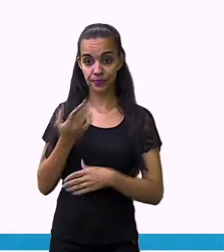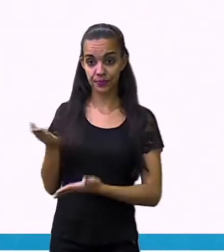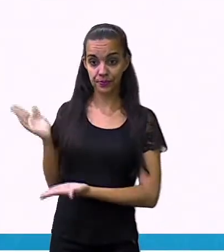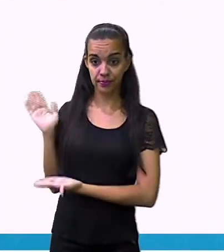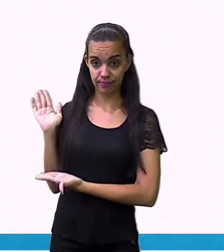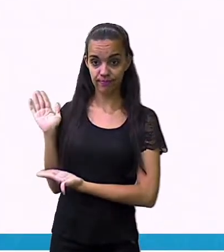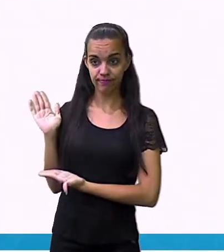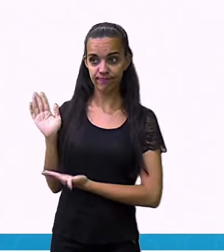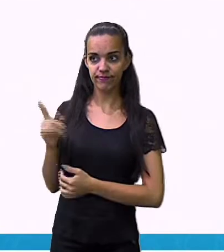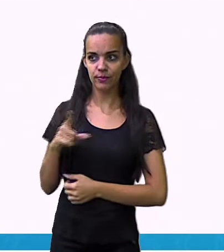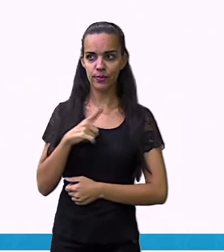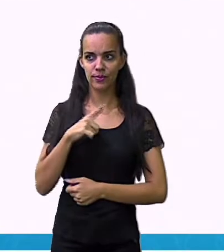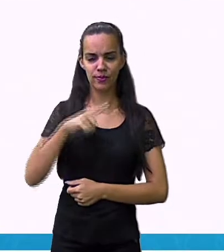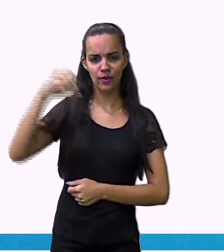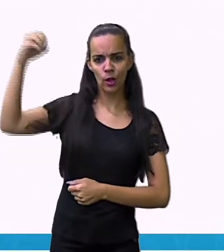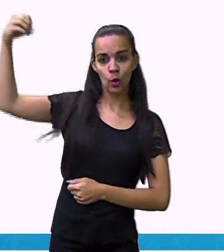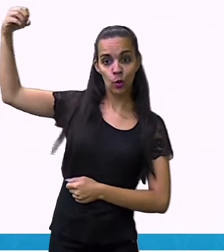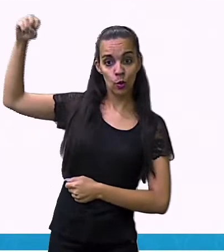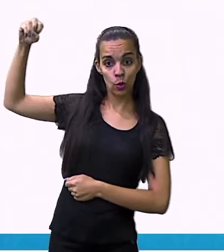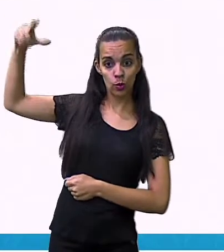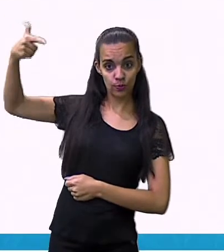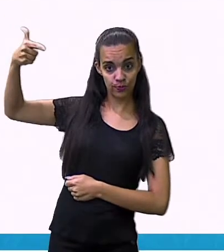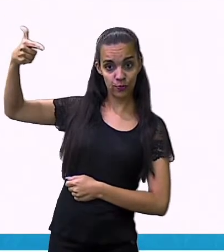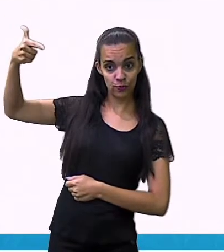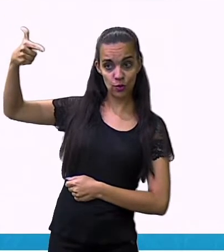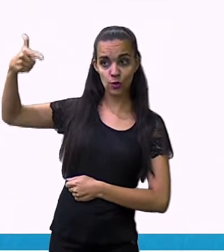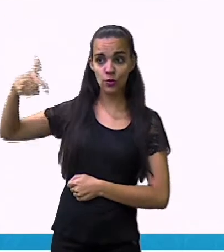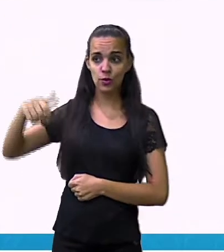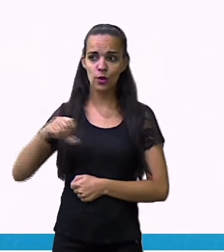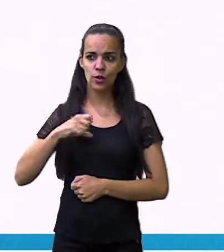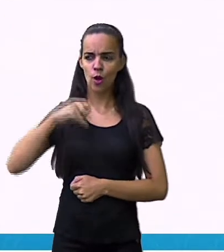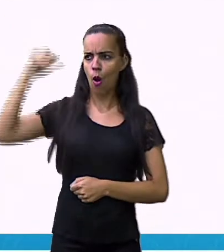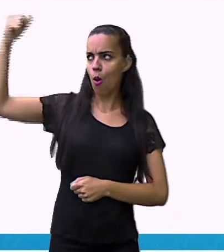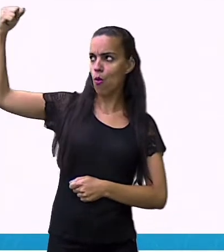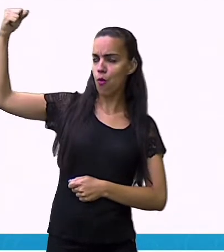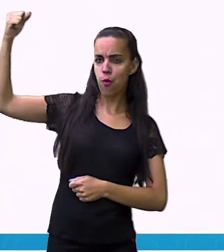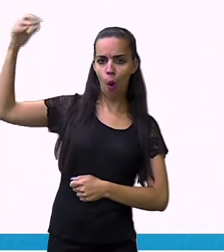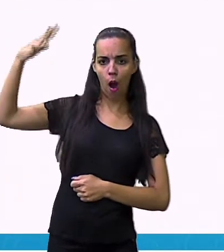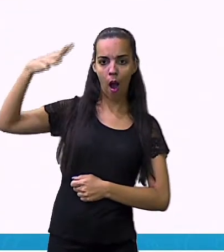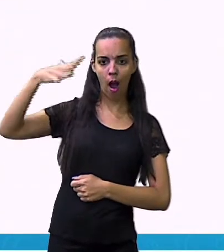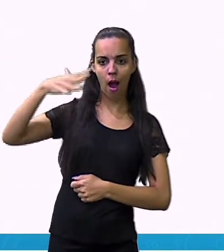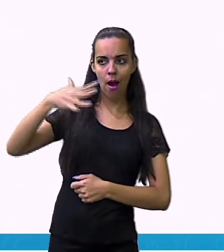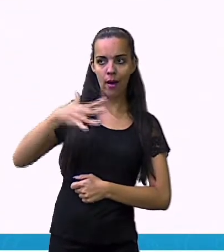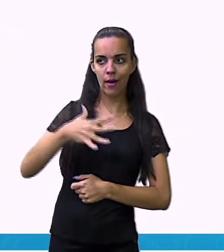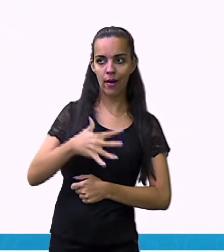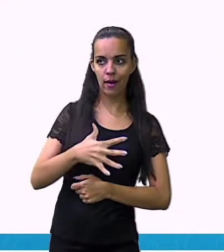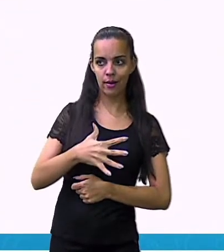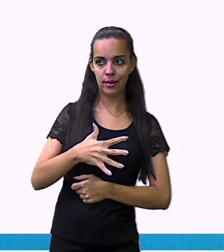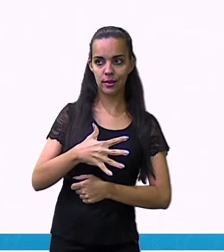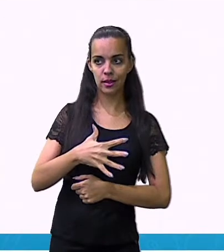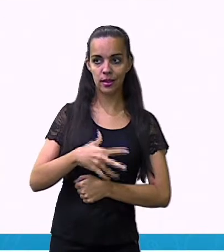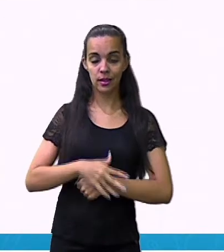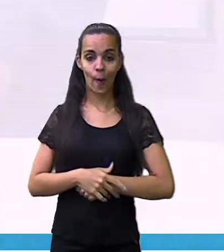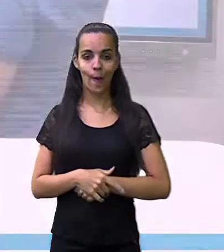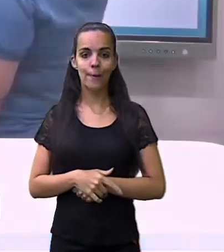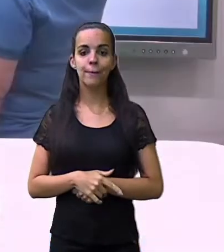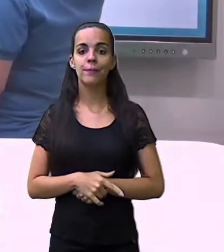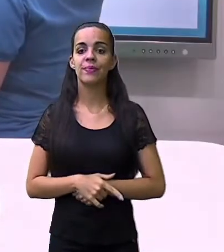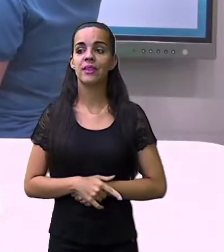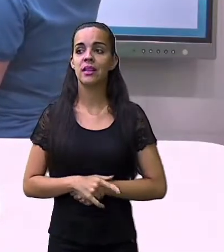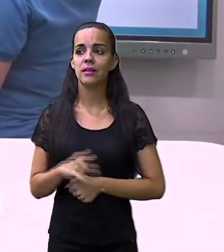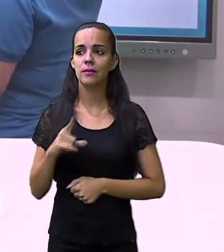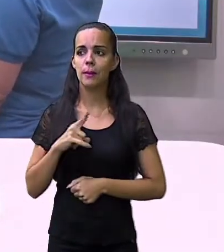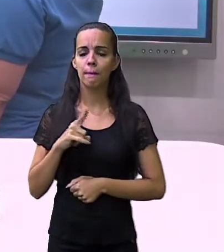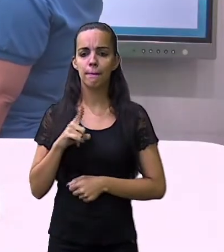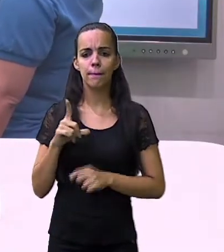luz solar, não é? Ela tá vindo desse lado aqui, ó. Ela tá vindo aqui desse lado, tá vendo?